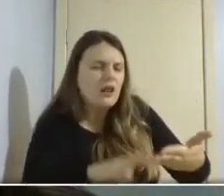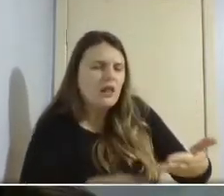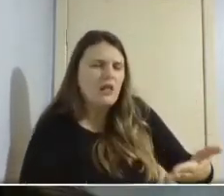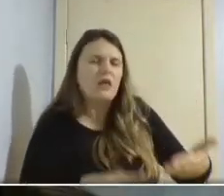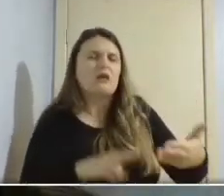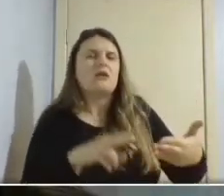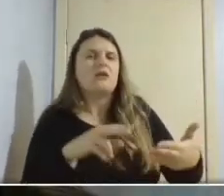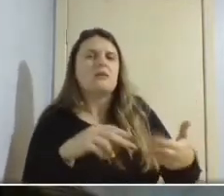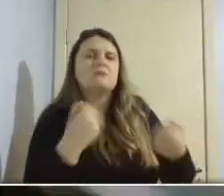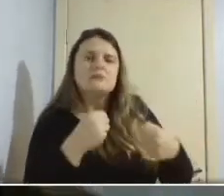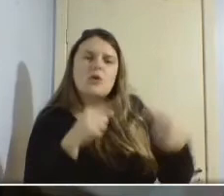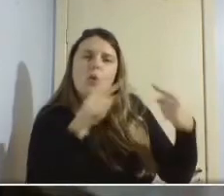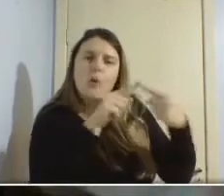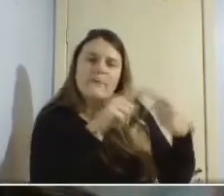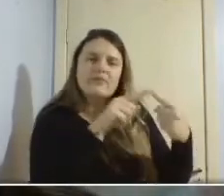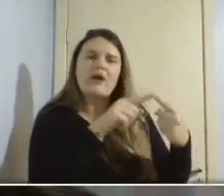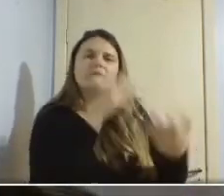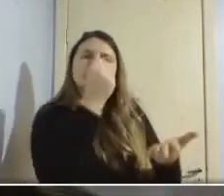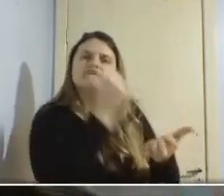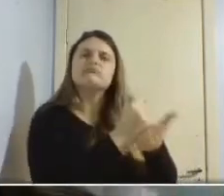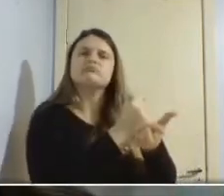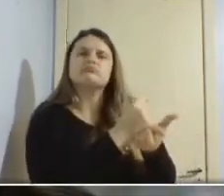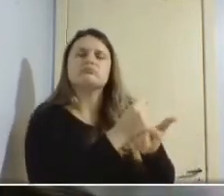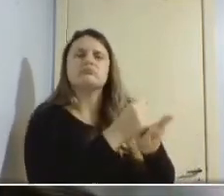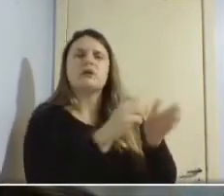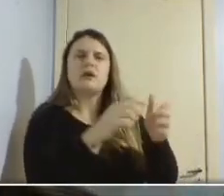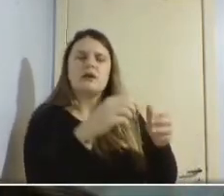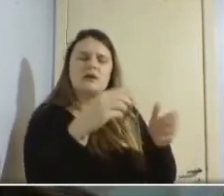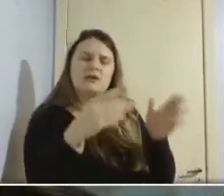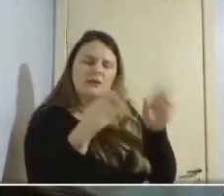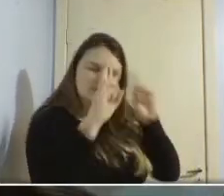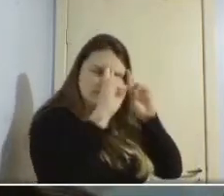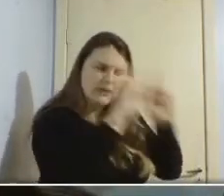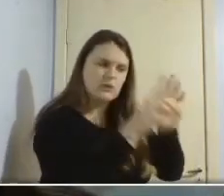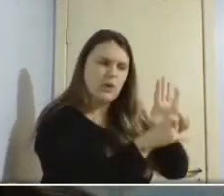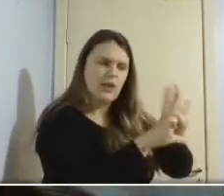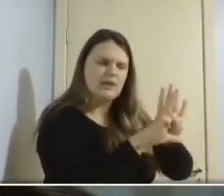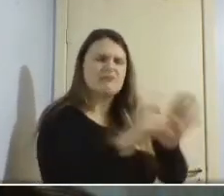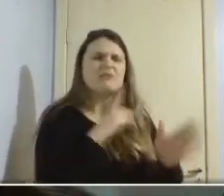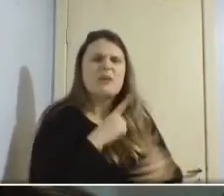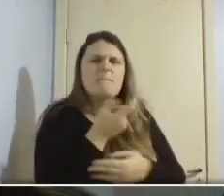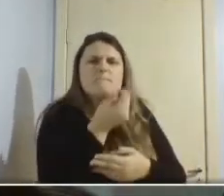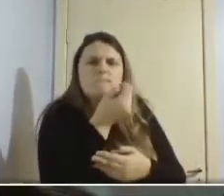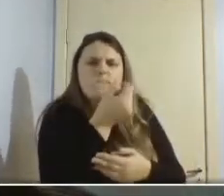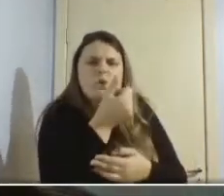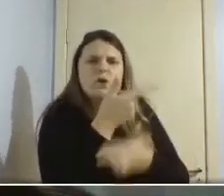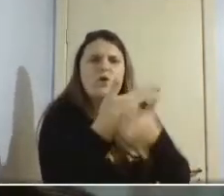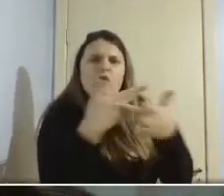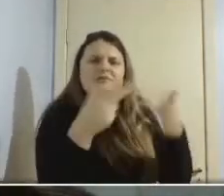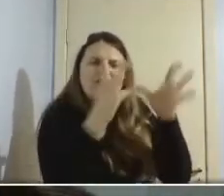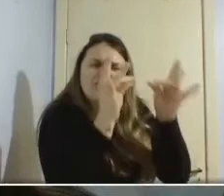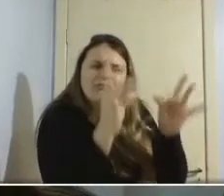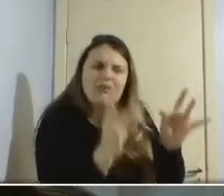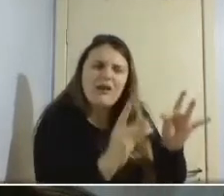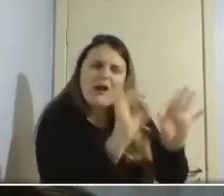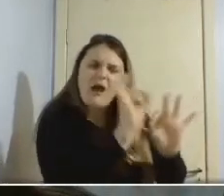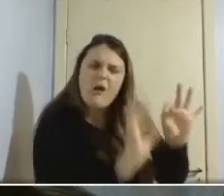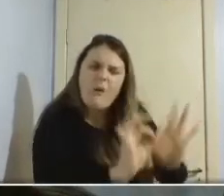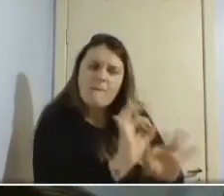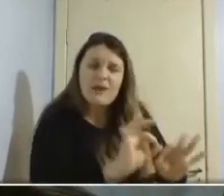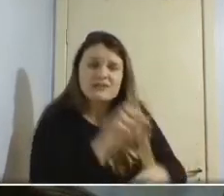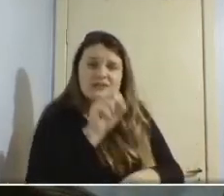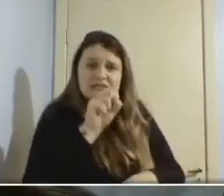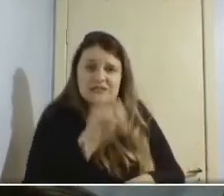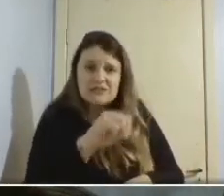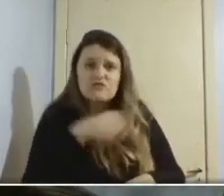da inovação brasileiro. Poucos ajustes, é pouca coisa que precisa ser feito, porém, se for para votação e for aprovado, a gente vai ter que